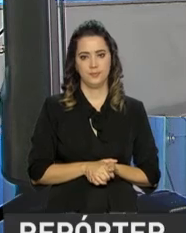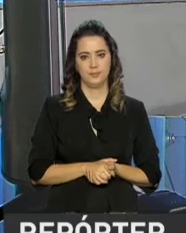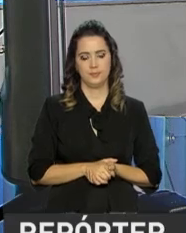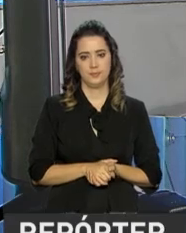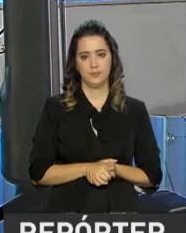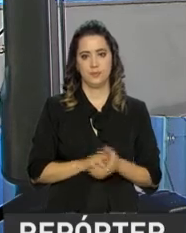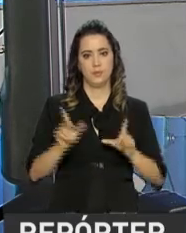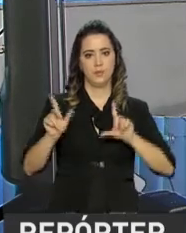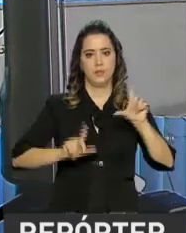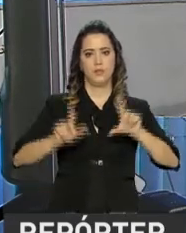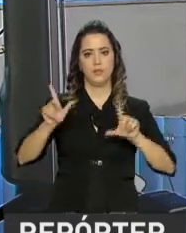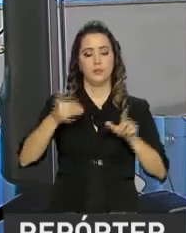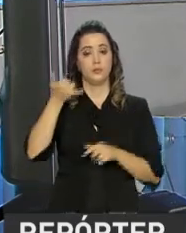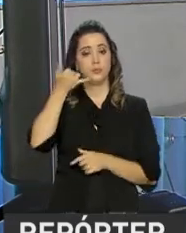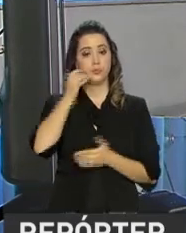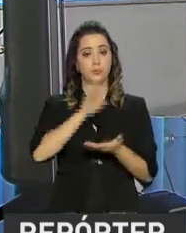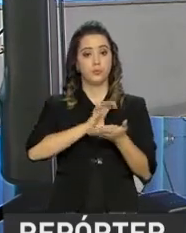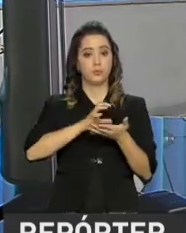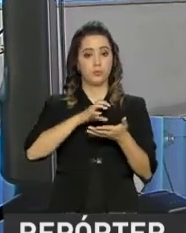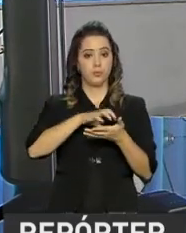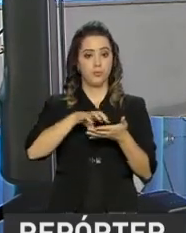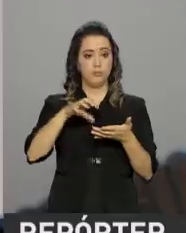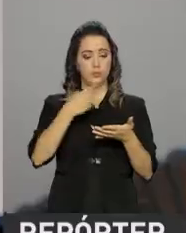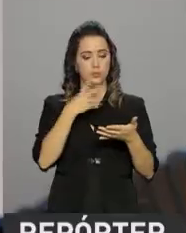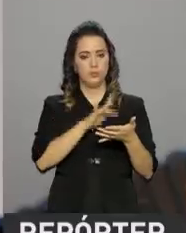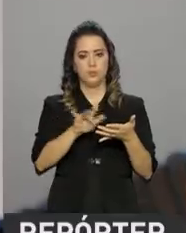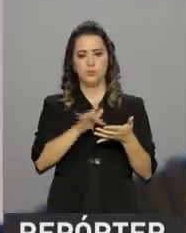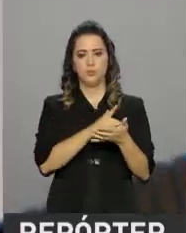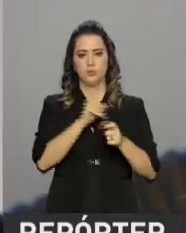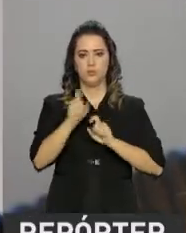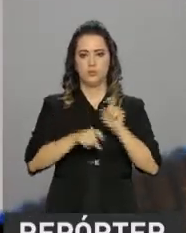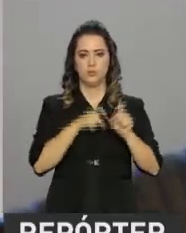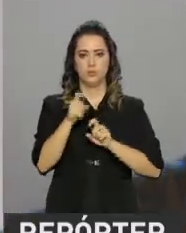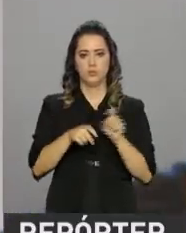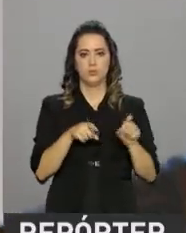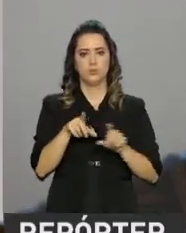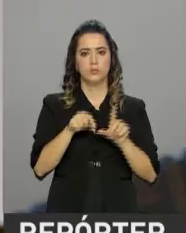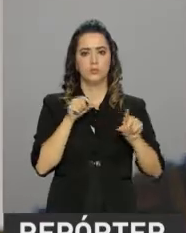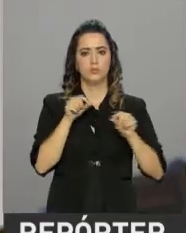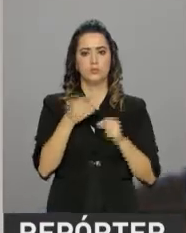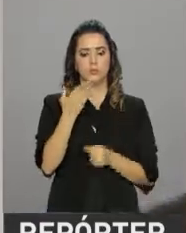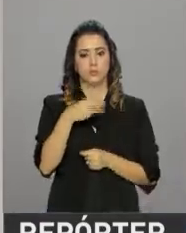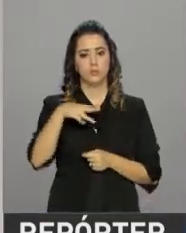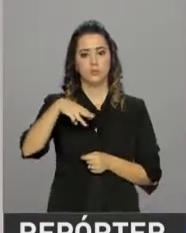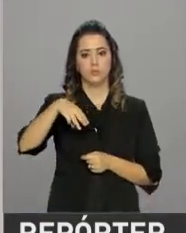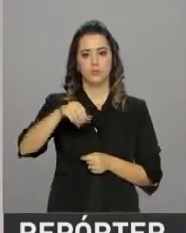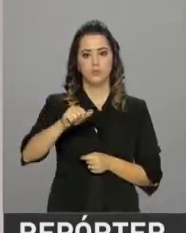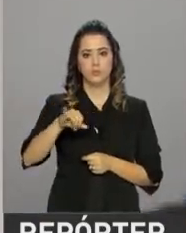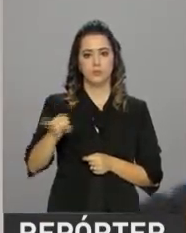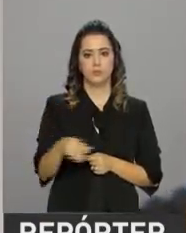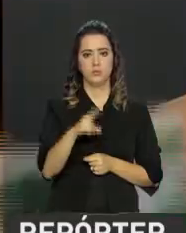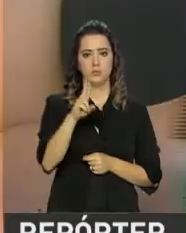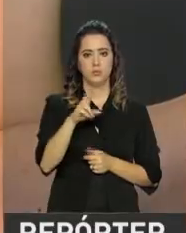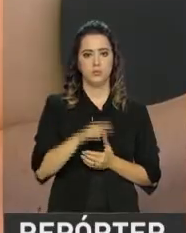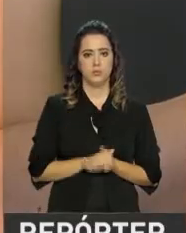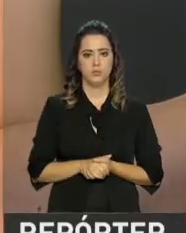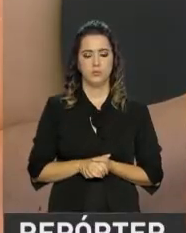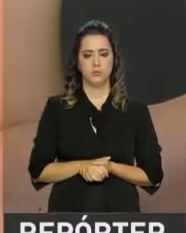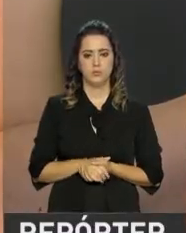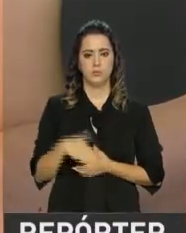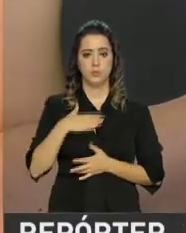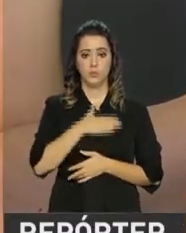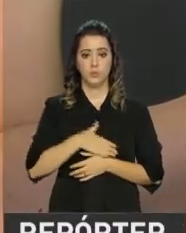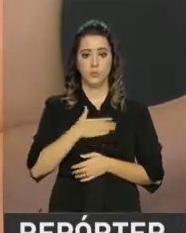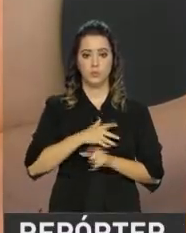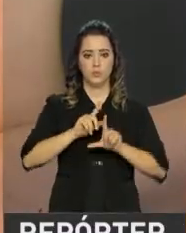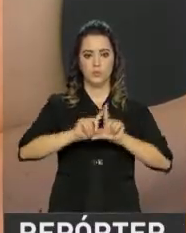a televisão celular dos pais o computador estão entre as diversões preferidas de majô de sete anos o